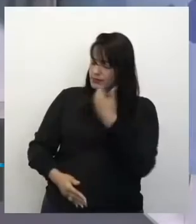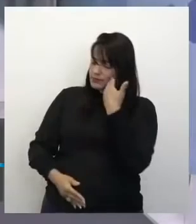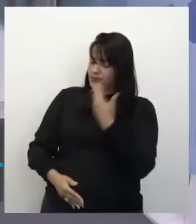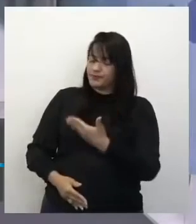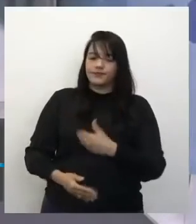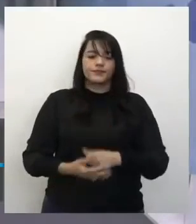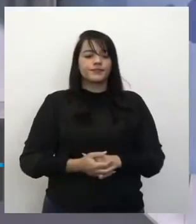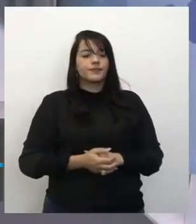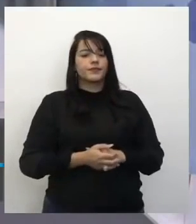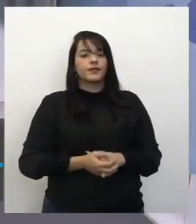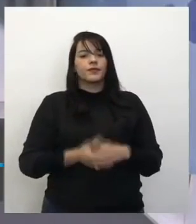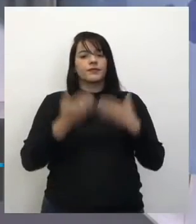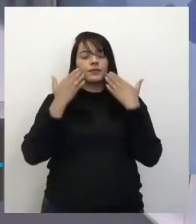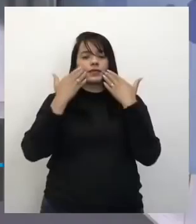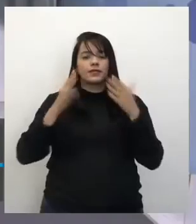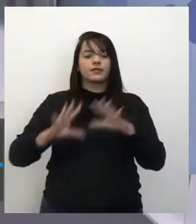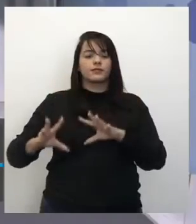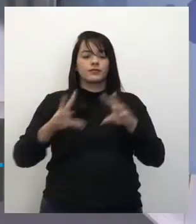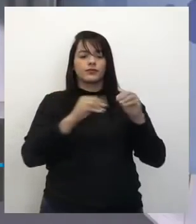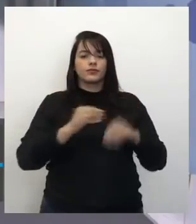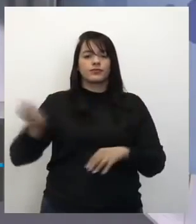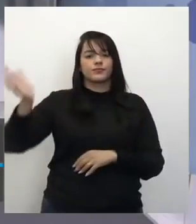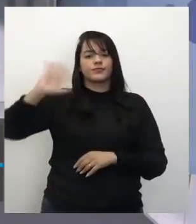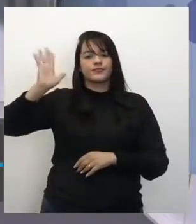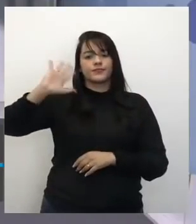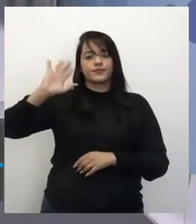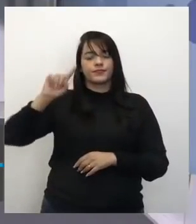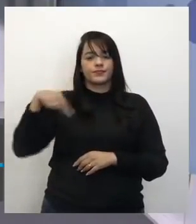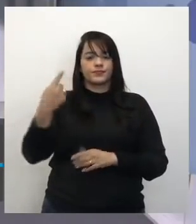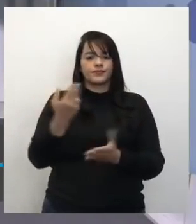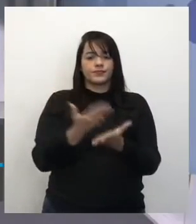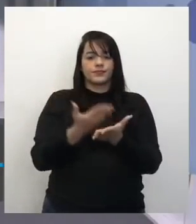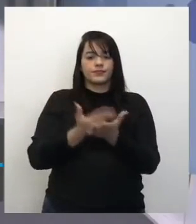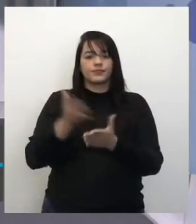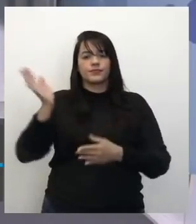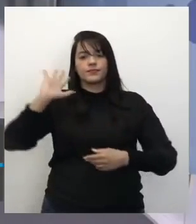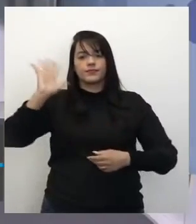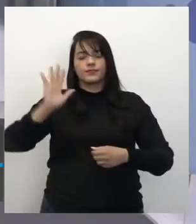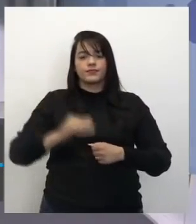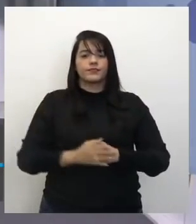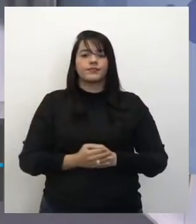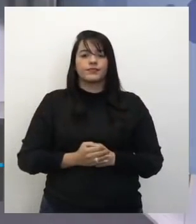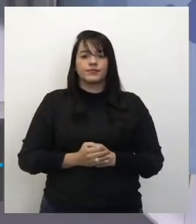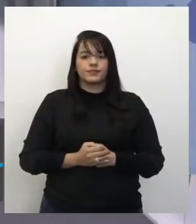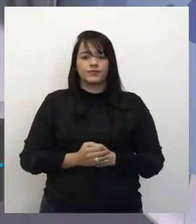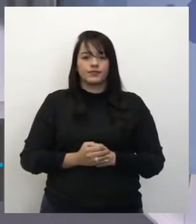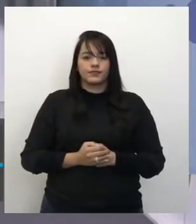Thank you for having me, Ed, and everybody. See you next week. Bye. See you. Bye. Bye bye.